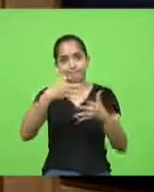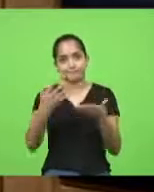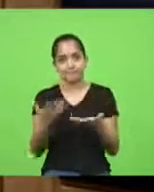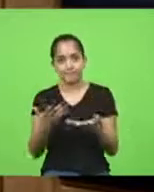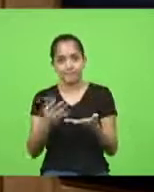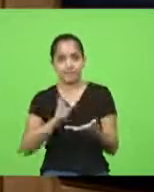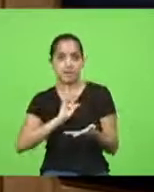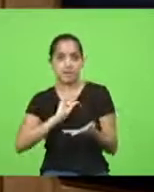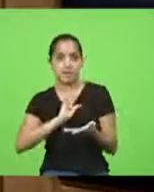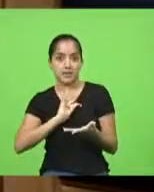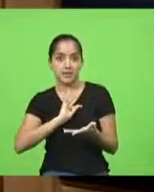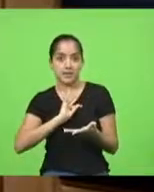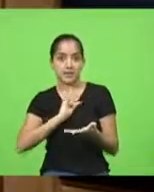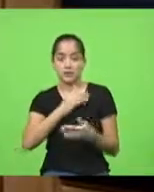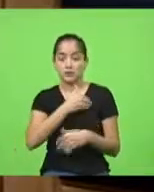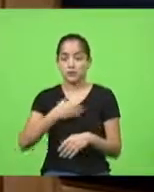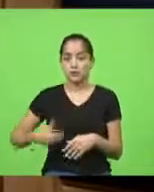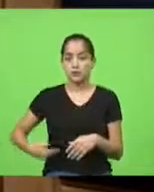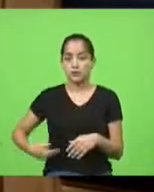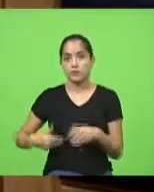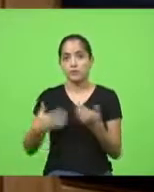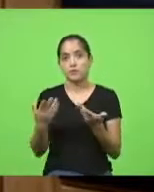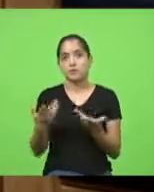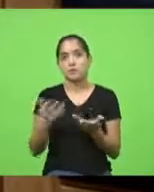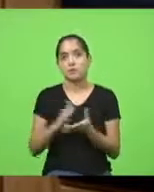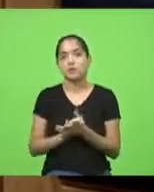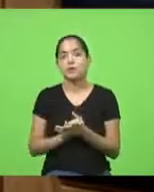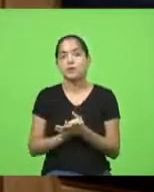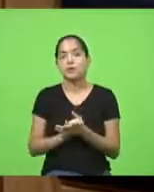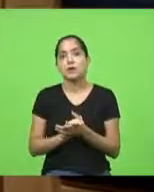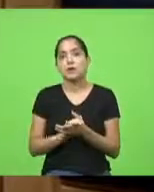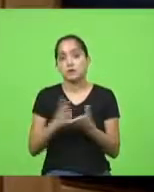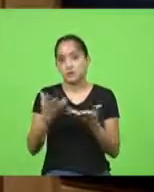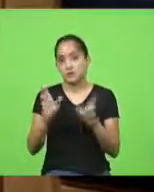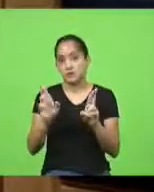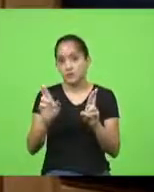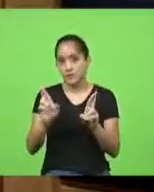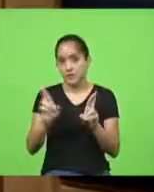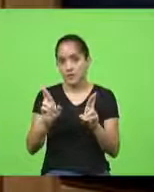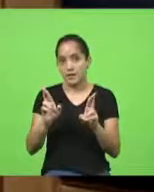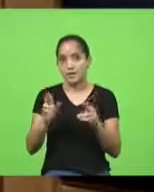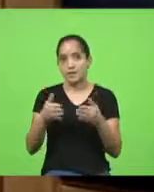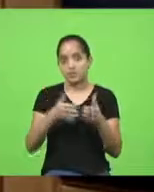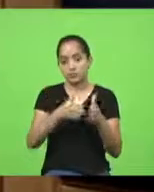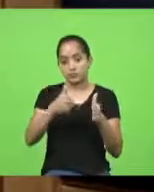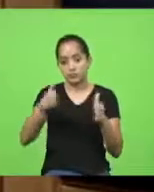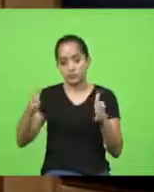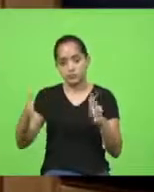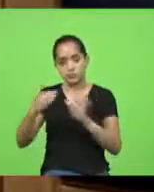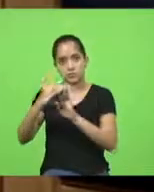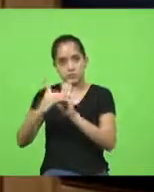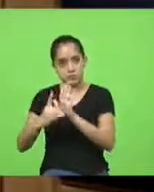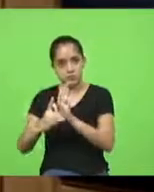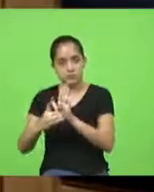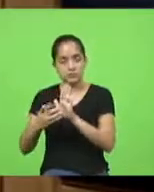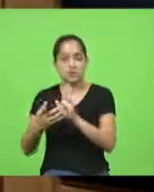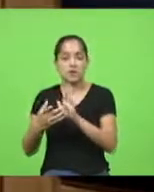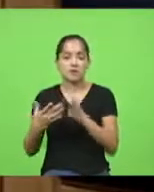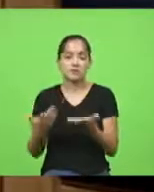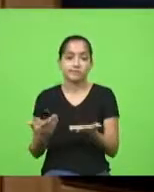técnico do governo do Estado. A gente espera que o governo, estendendo o decreto de calamidade, permita